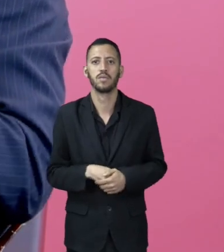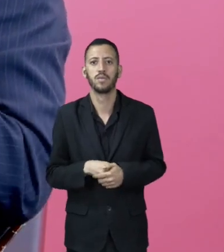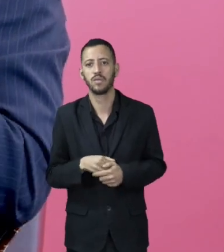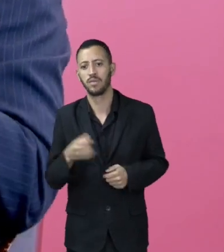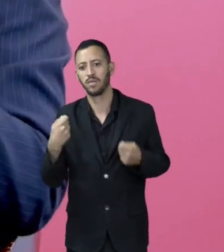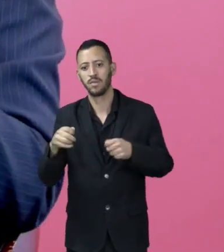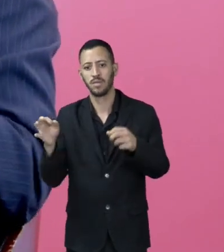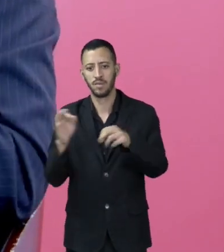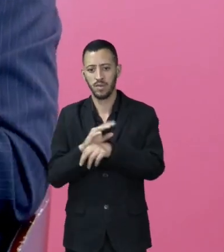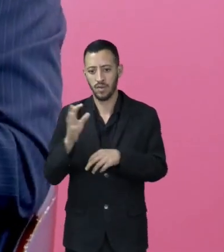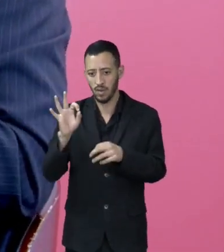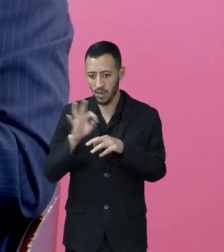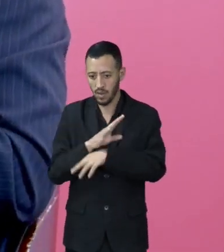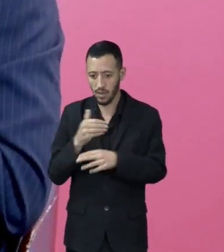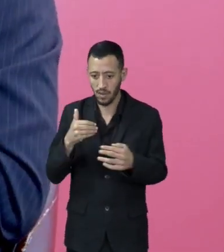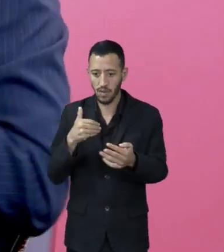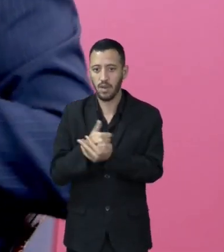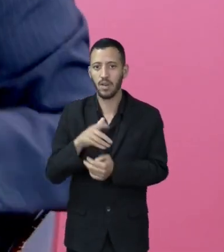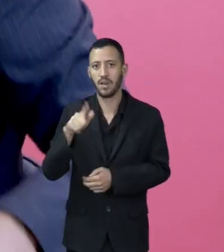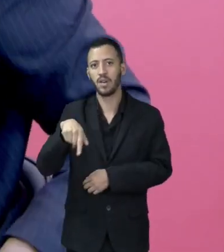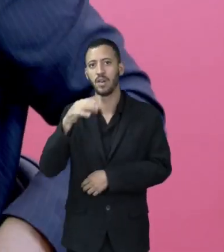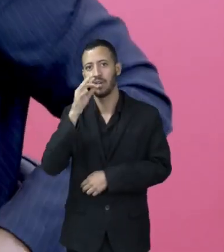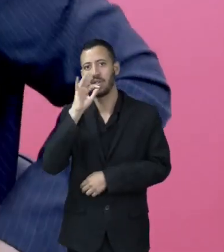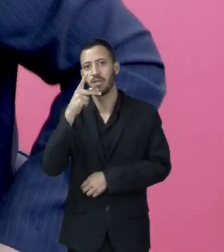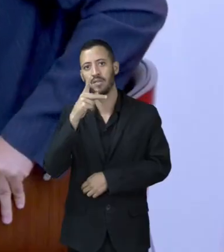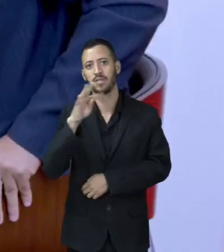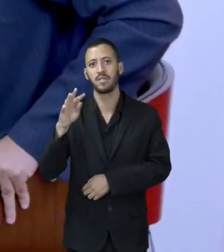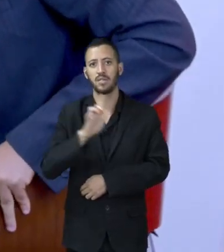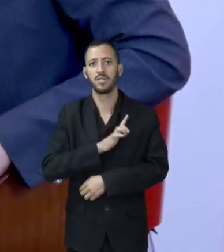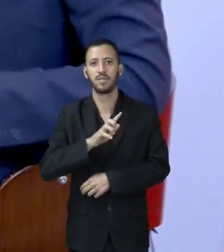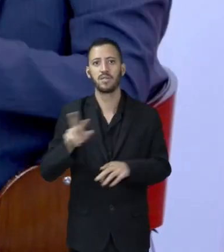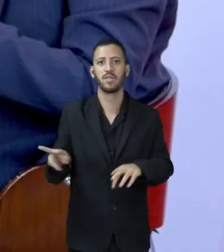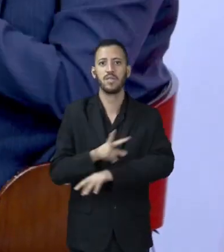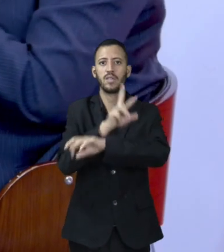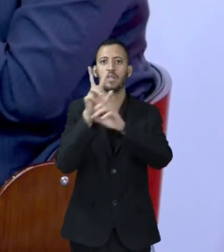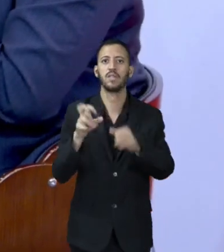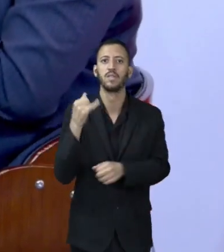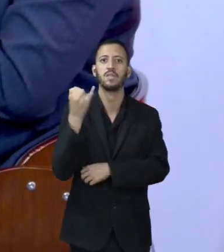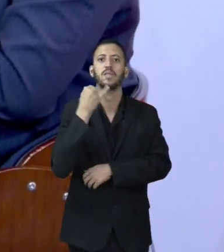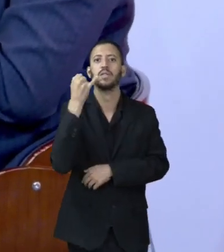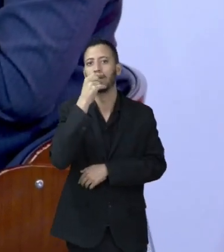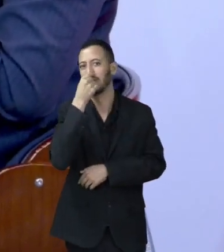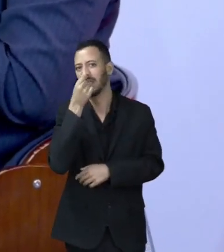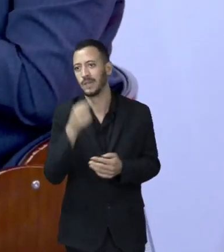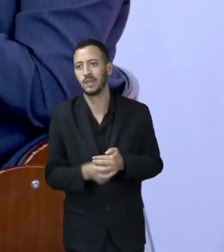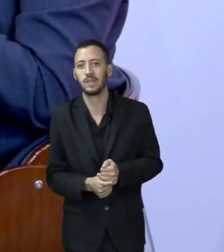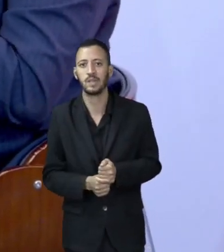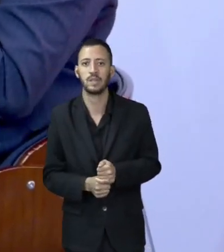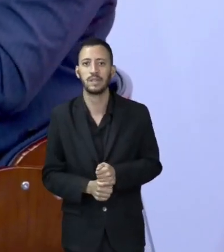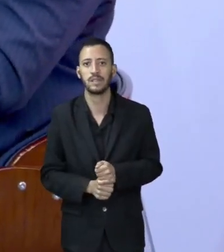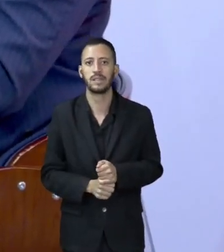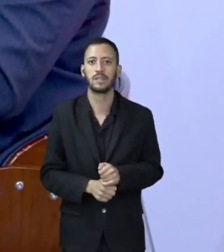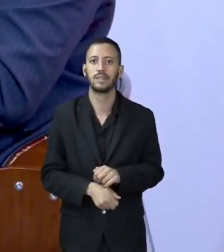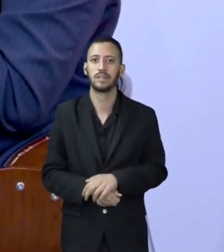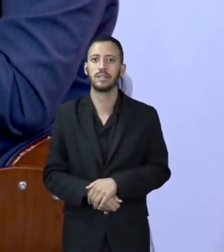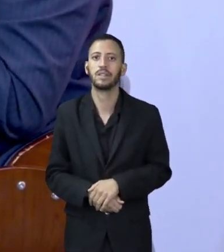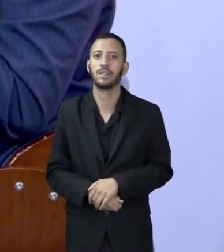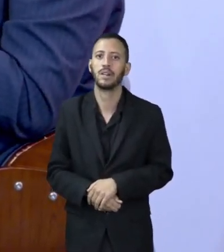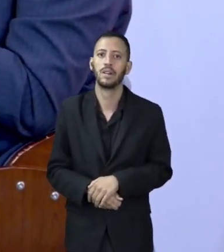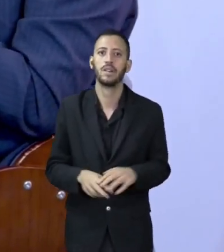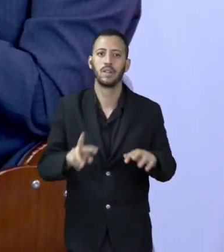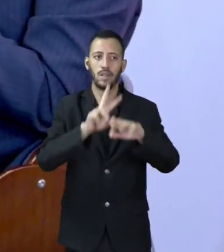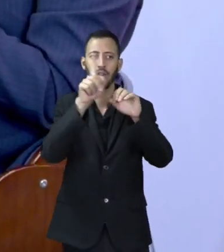para o final aqui do Café PT, mas ainda tem uma questão importante, né, que você ainda